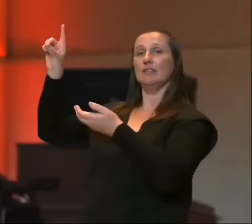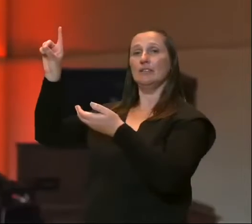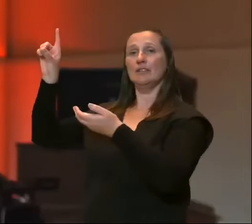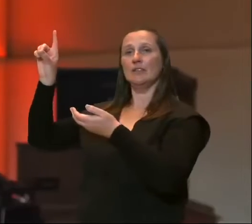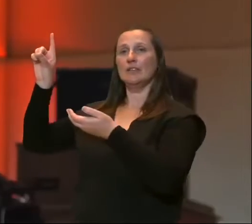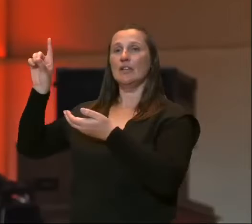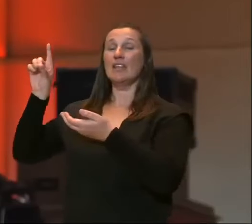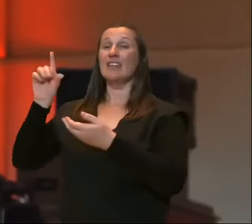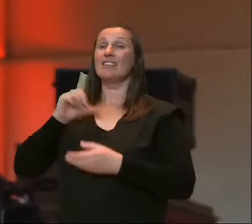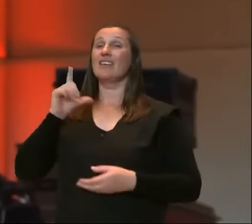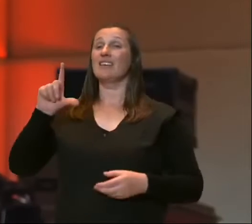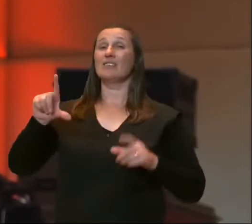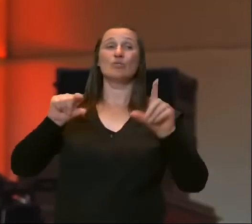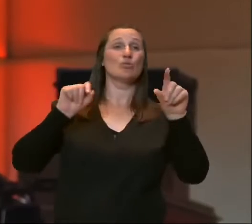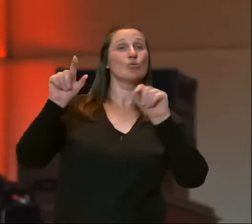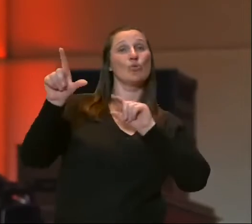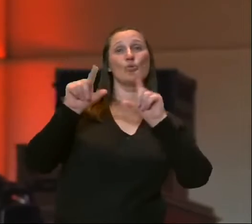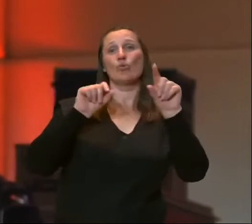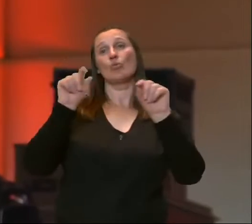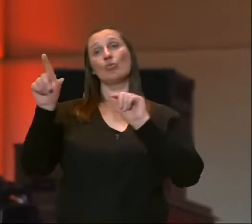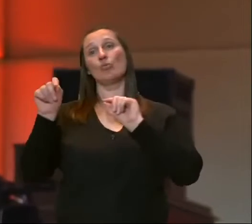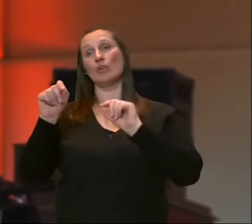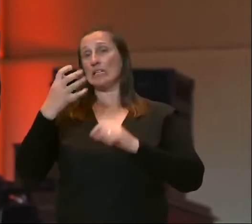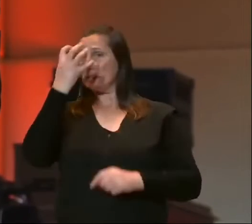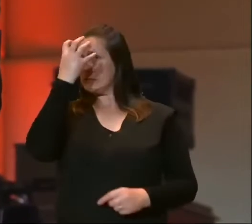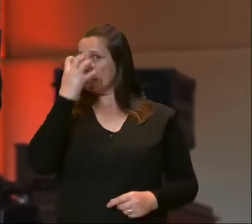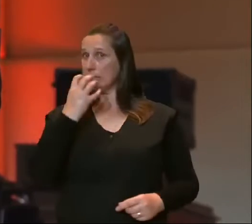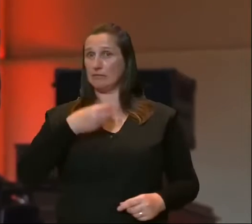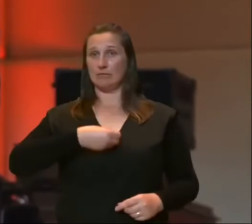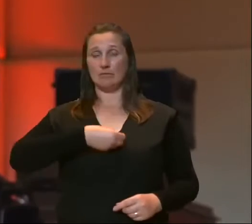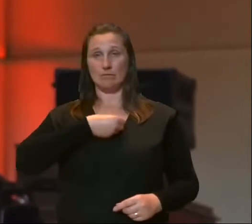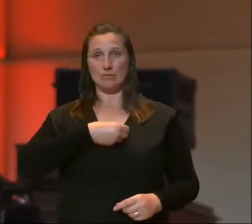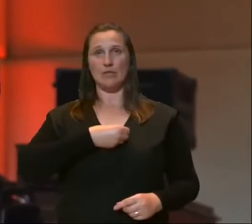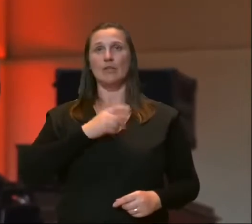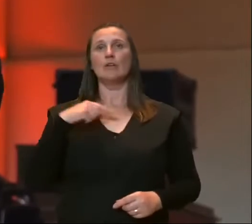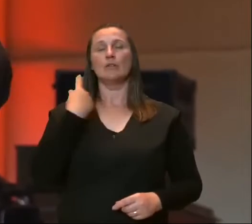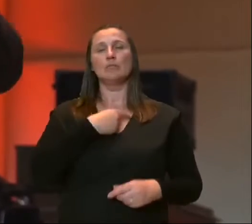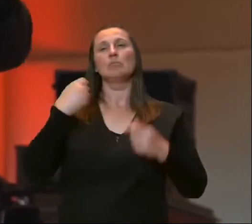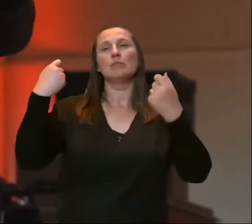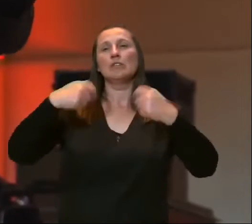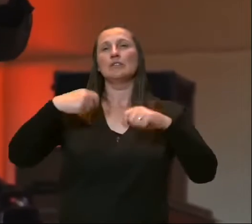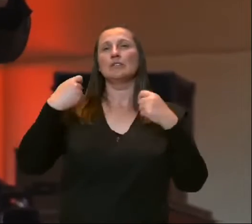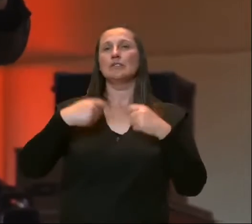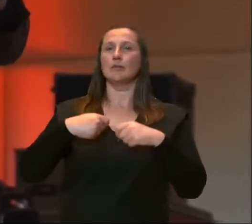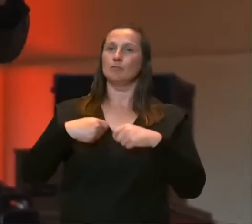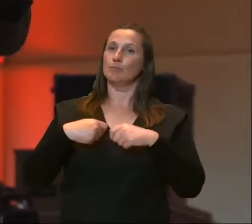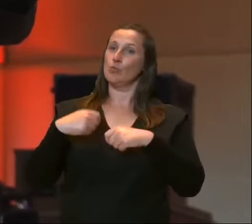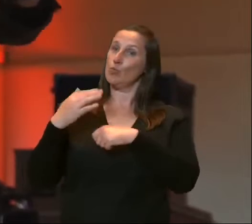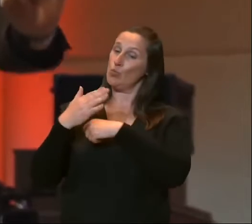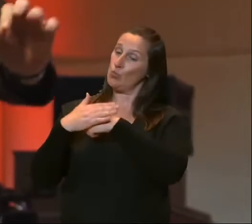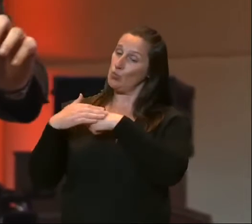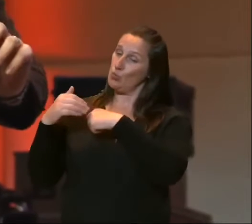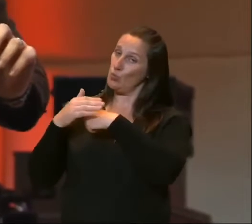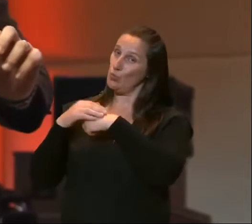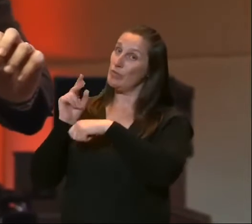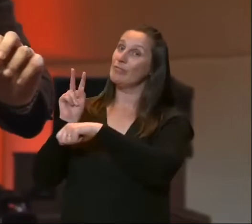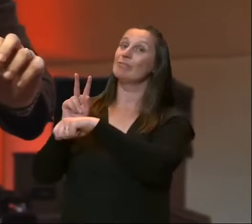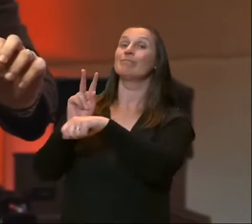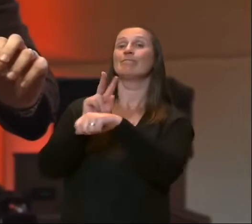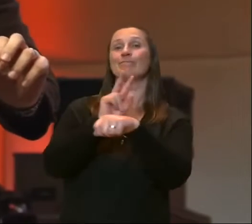Porque tem decisão que é tão séria na vida que a gente precisa ter zelo,